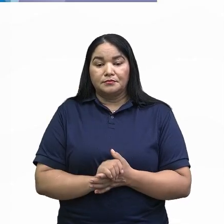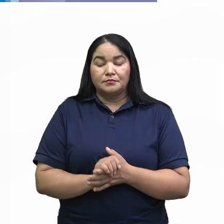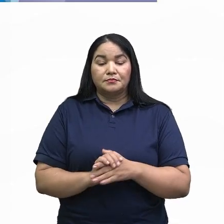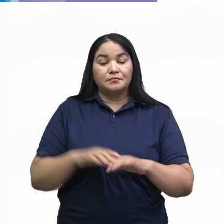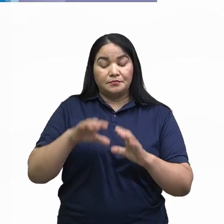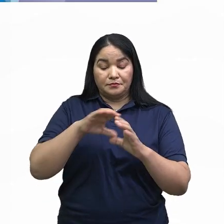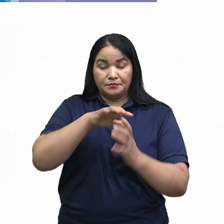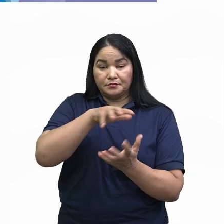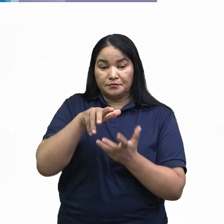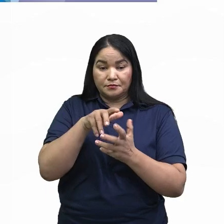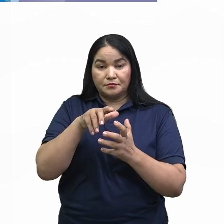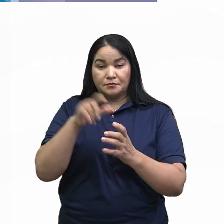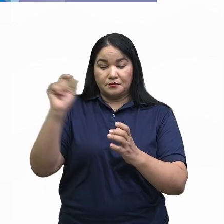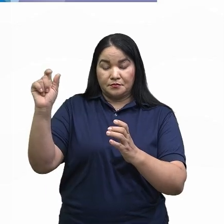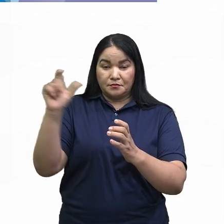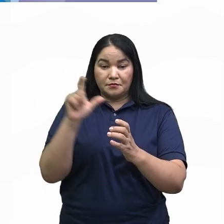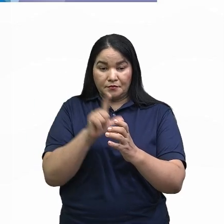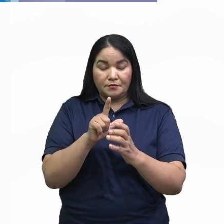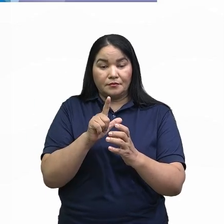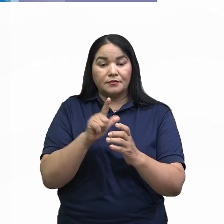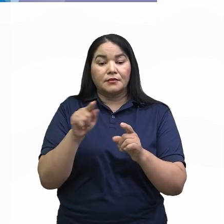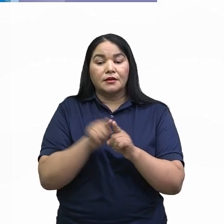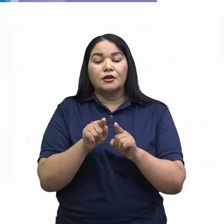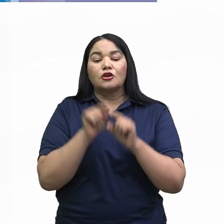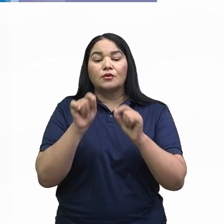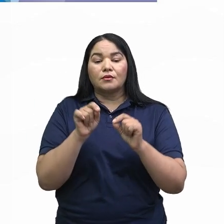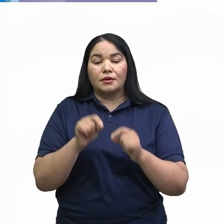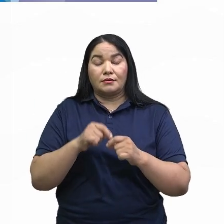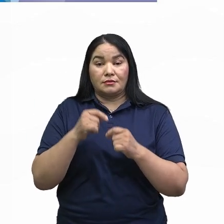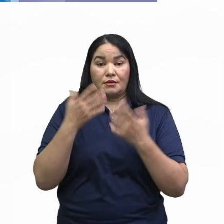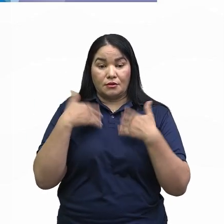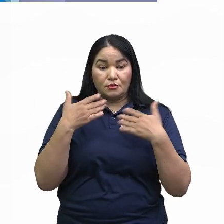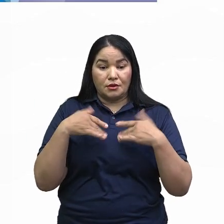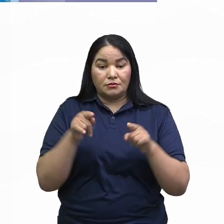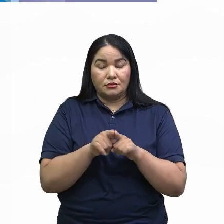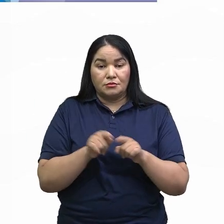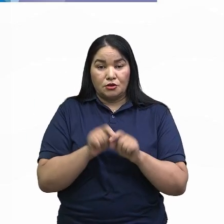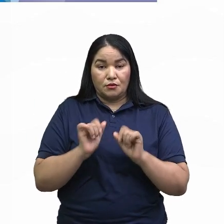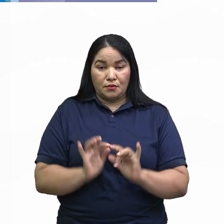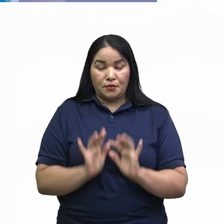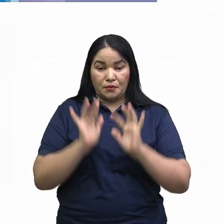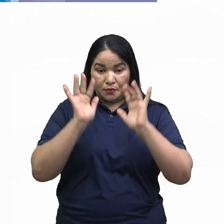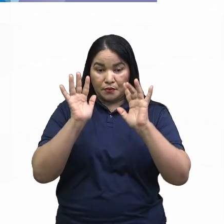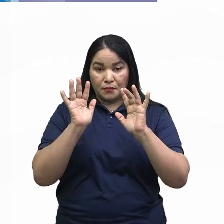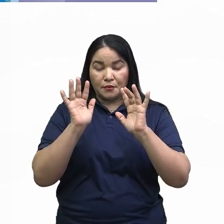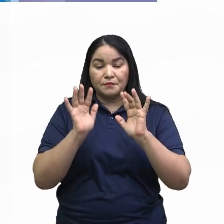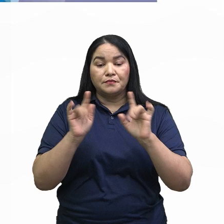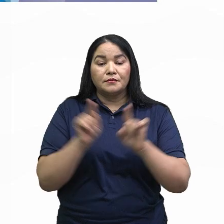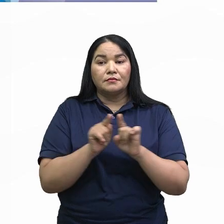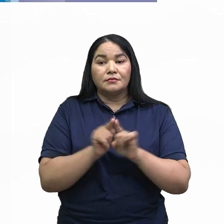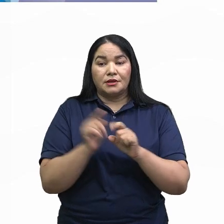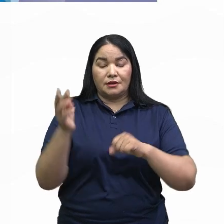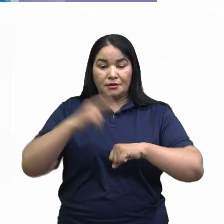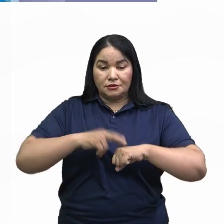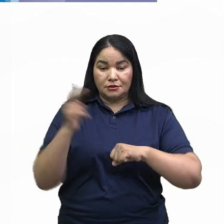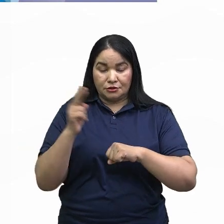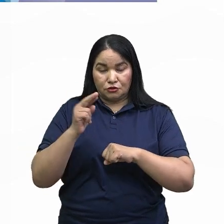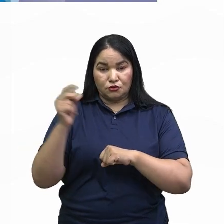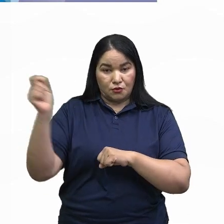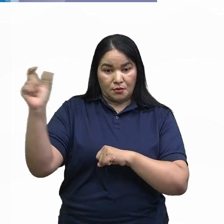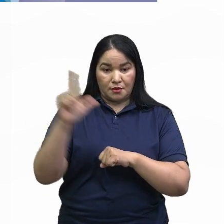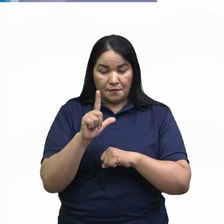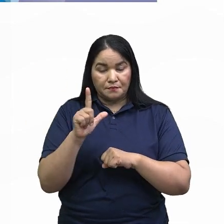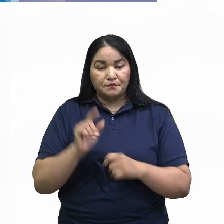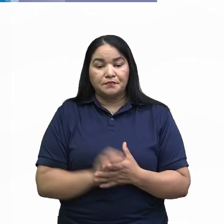observa que o efeito estufa natural é a interação entre alguns gases da atmosfera e a radiação solar,